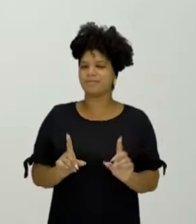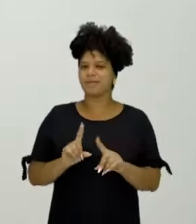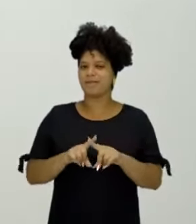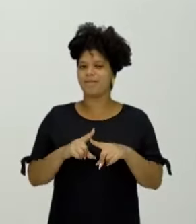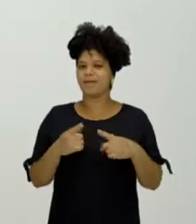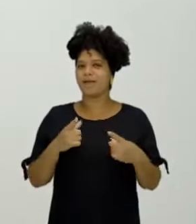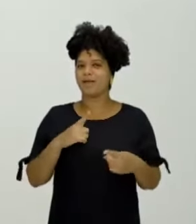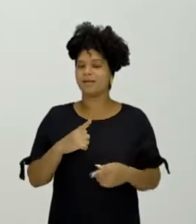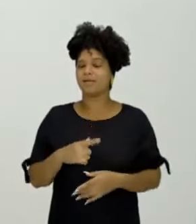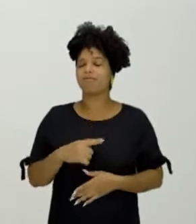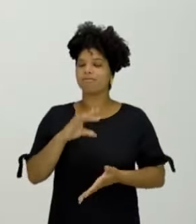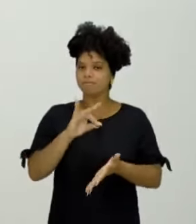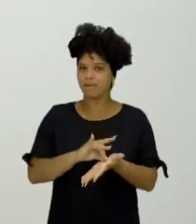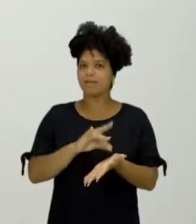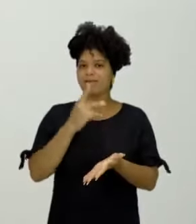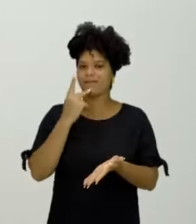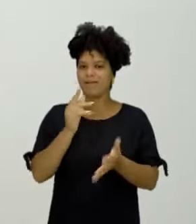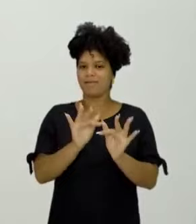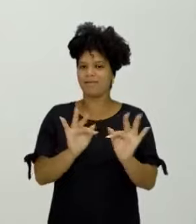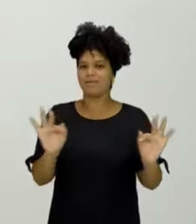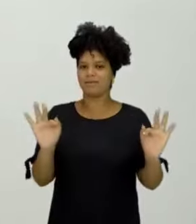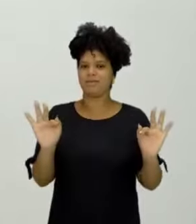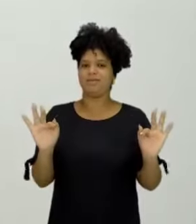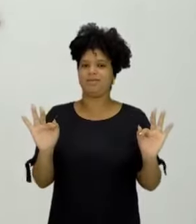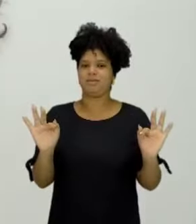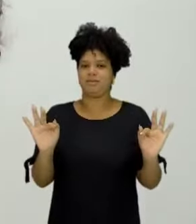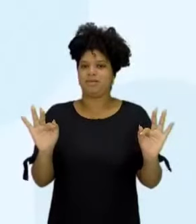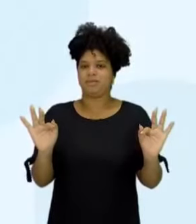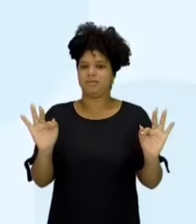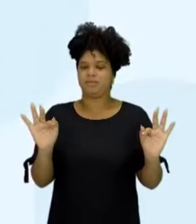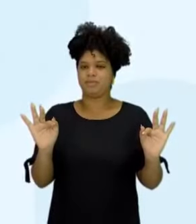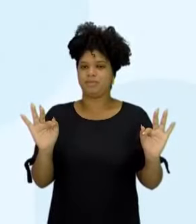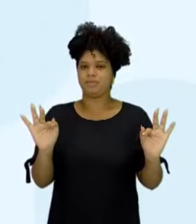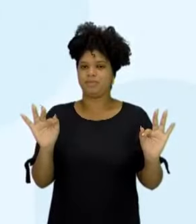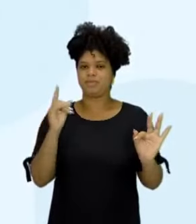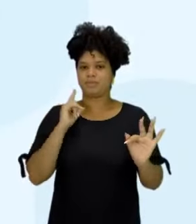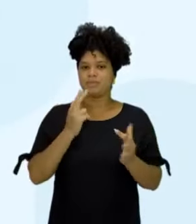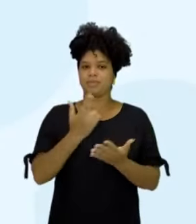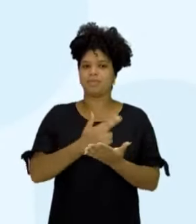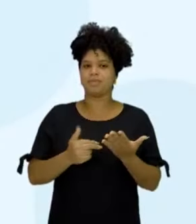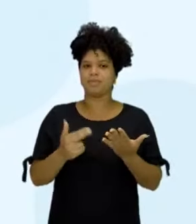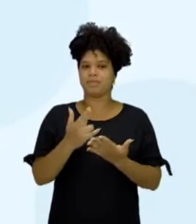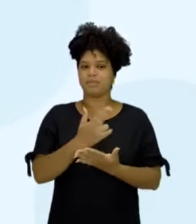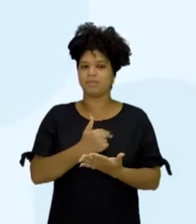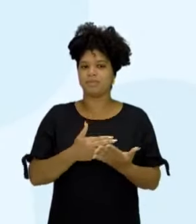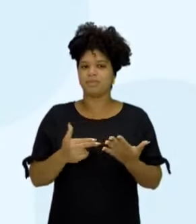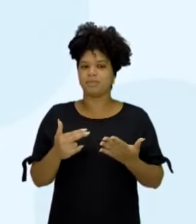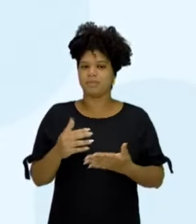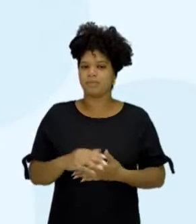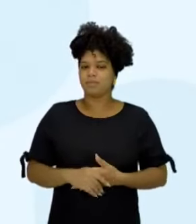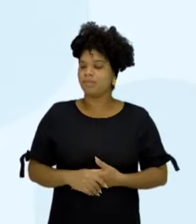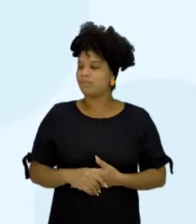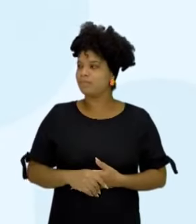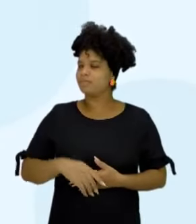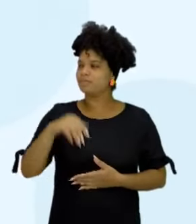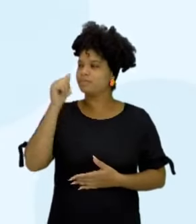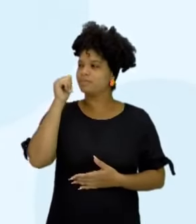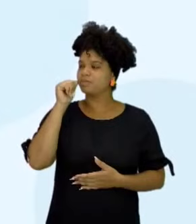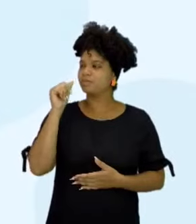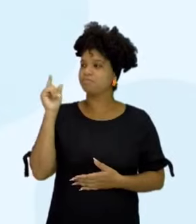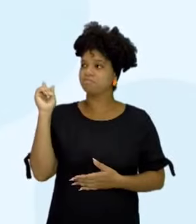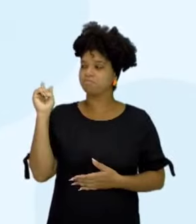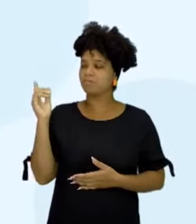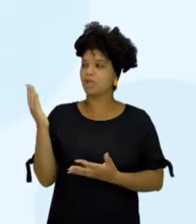uma afirmação, né? A gente tem uma figura, uma imagem de uma mulher jovem,